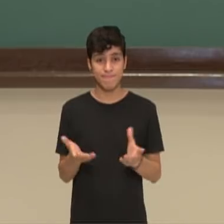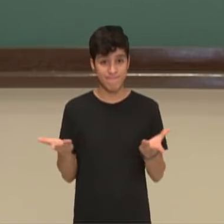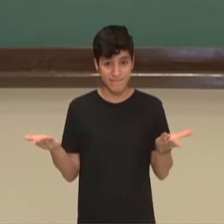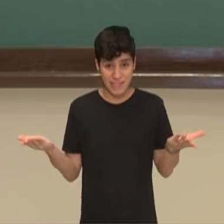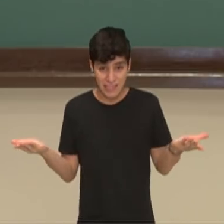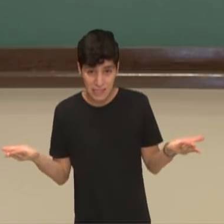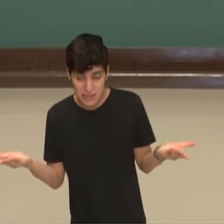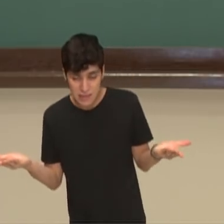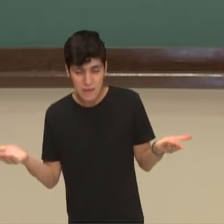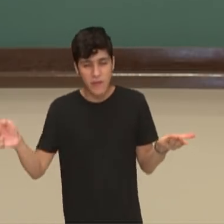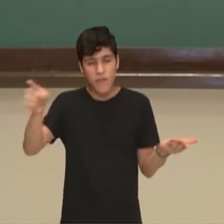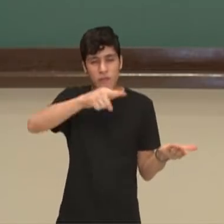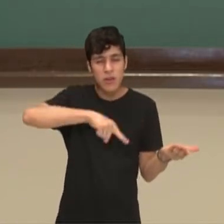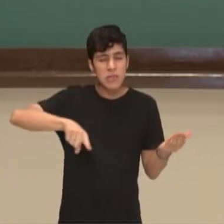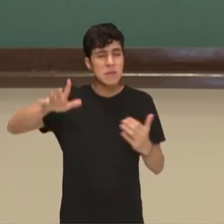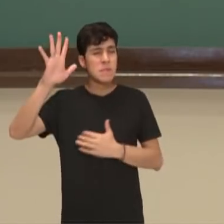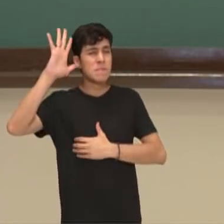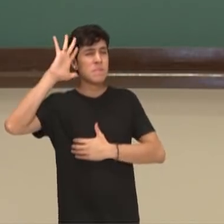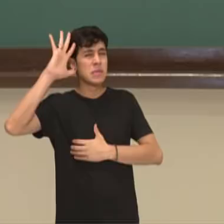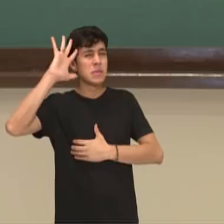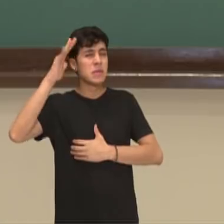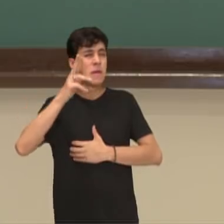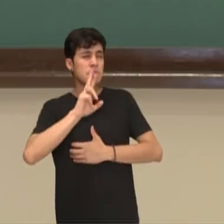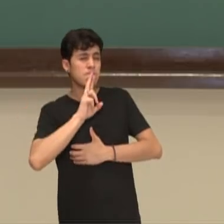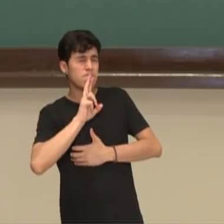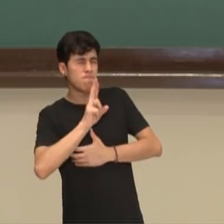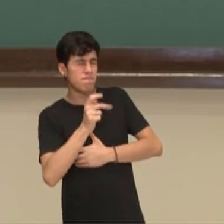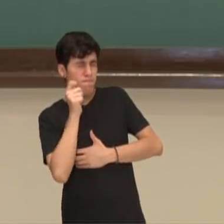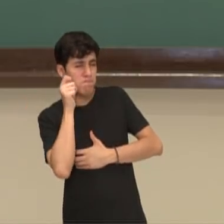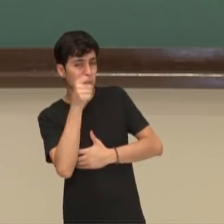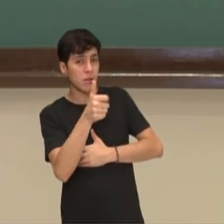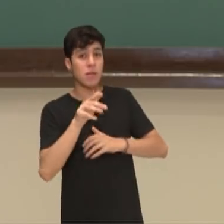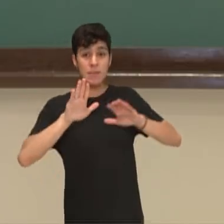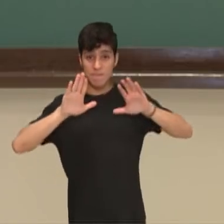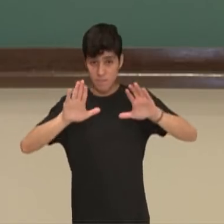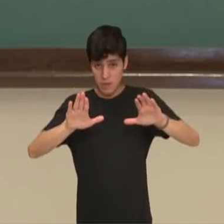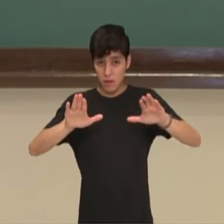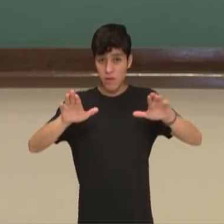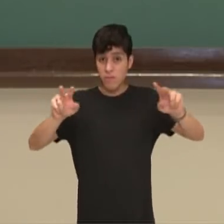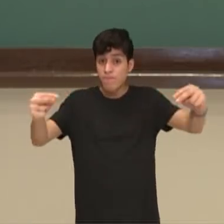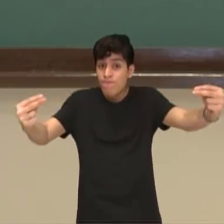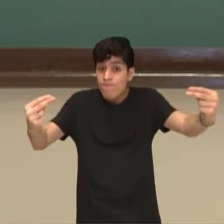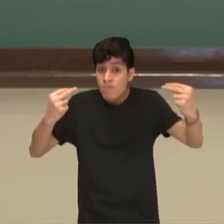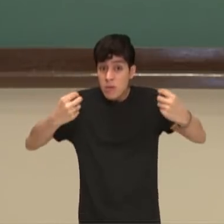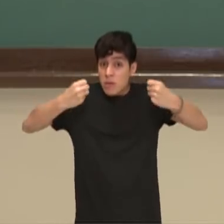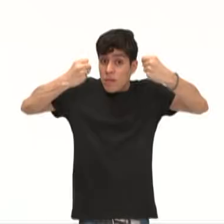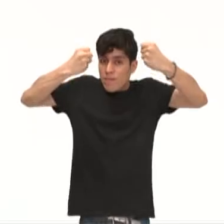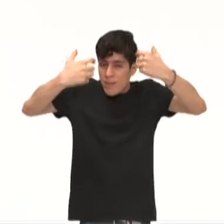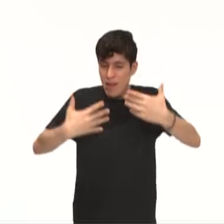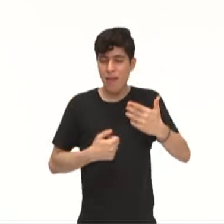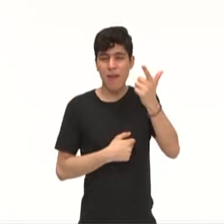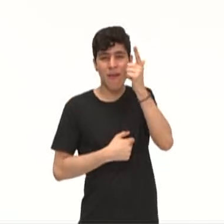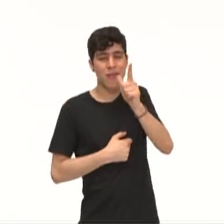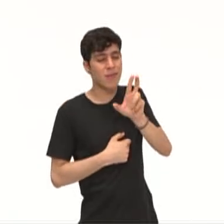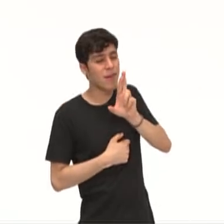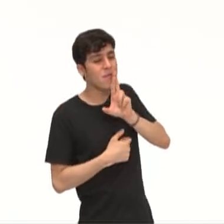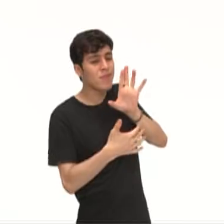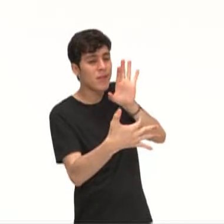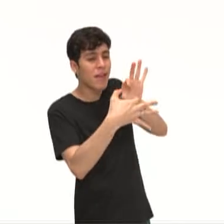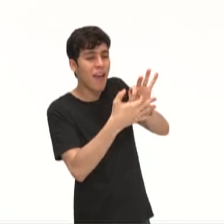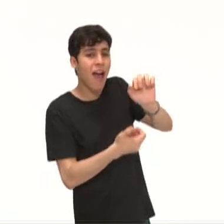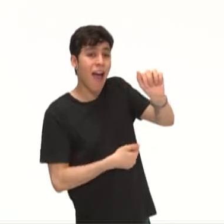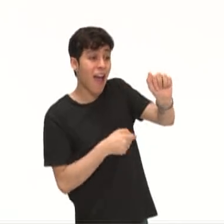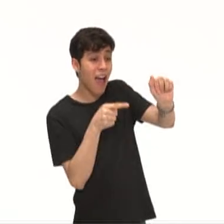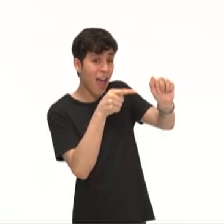Então, pensaram aí na resposta? Se vocês prestarem atenção no que eu falei, vão chegar na alternativa A, o fim